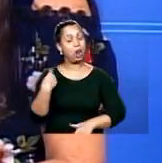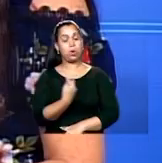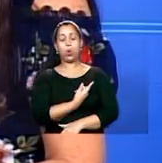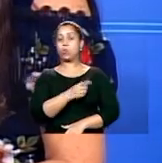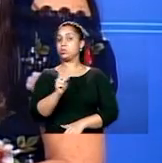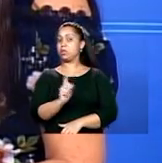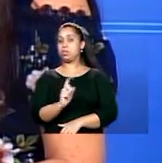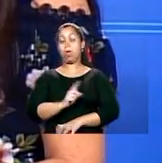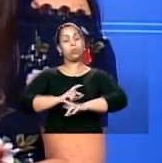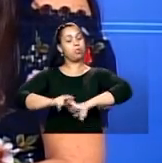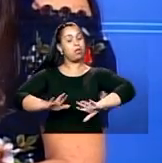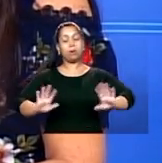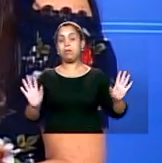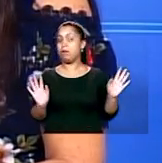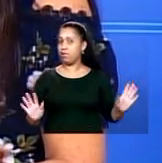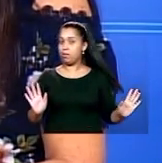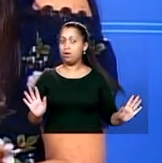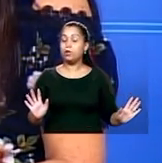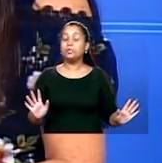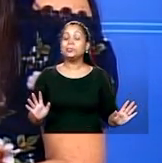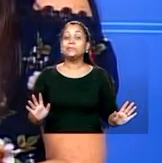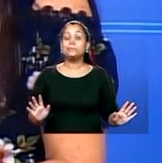São geralmente